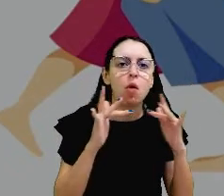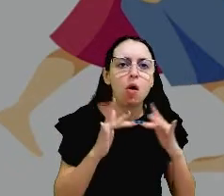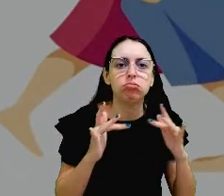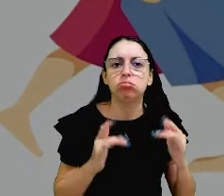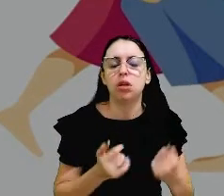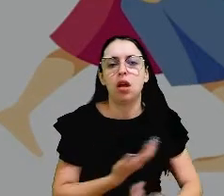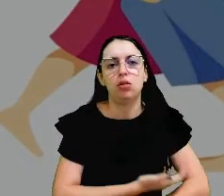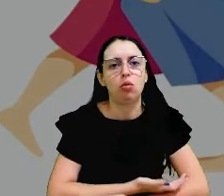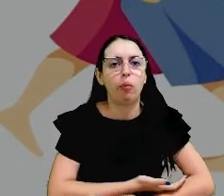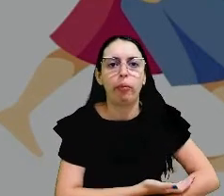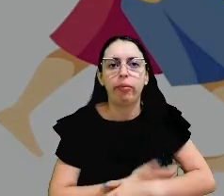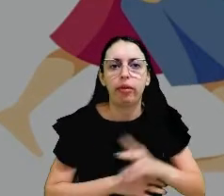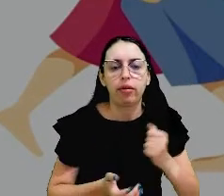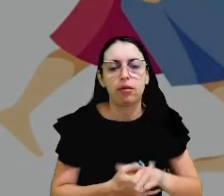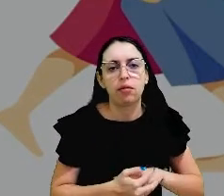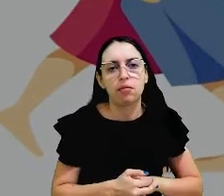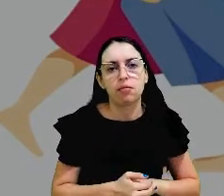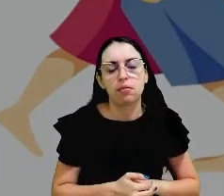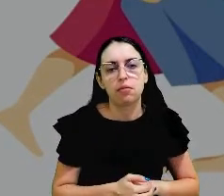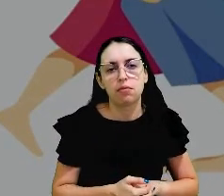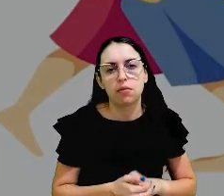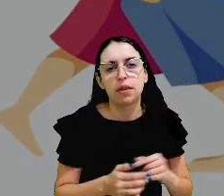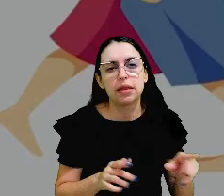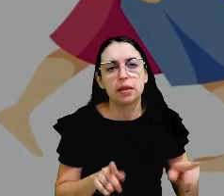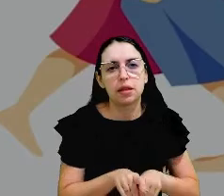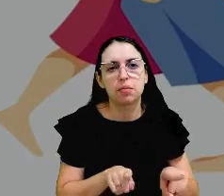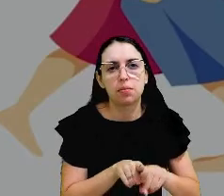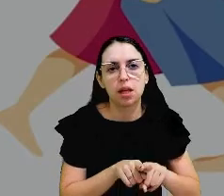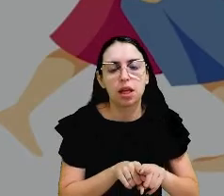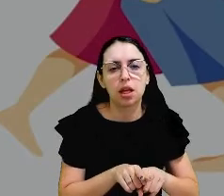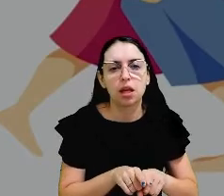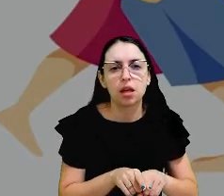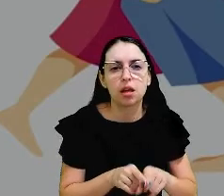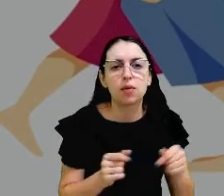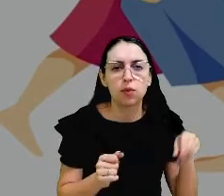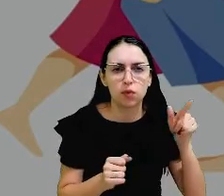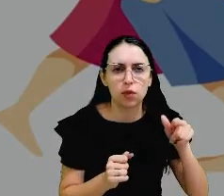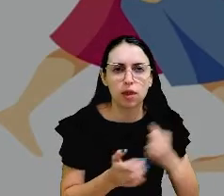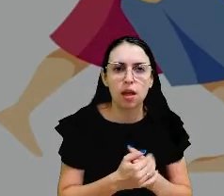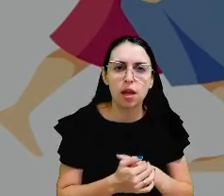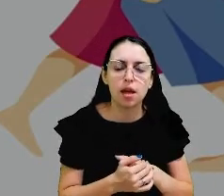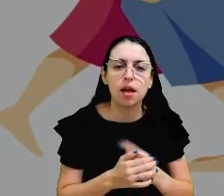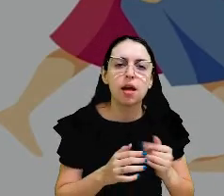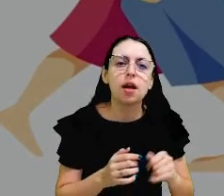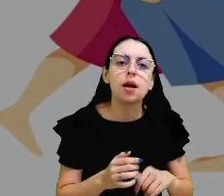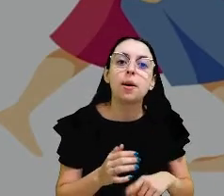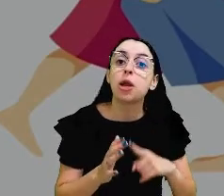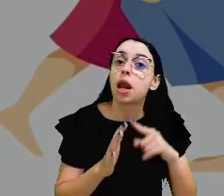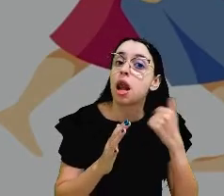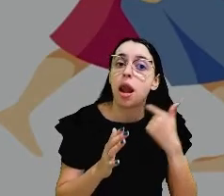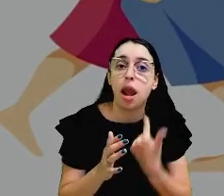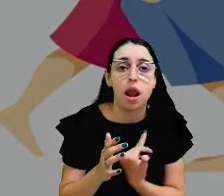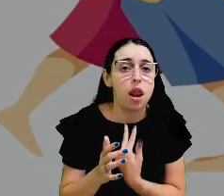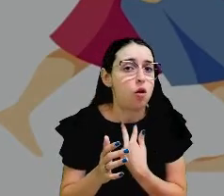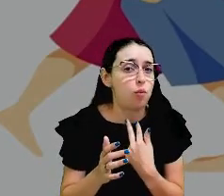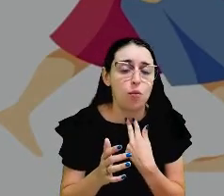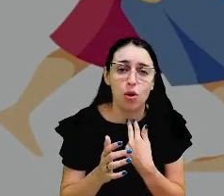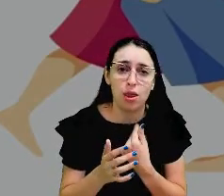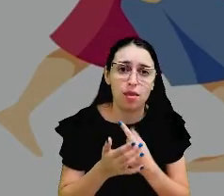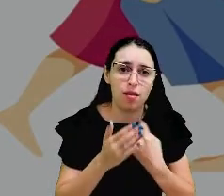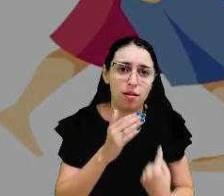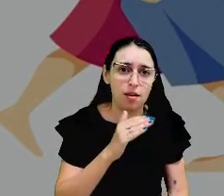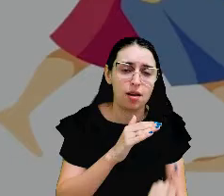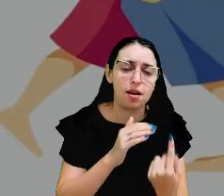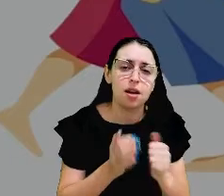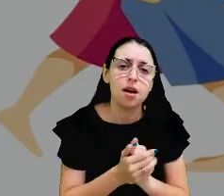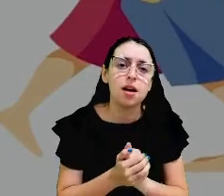bebê. Também caracterizam a violência obstétrica o impedimento ao aleitamento materno, a cesariana